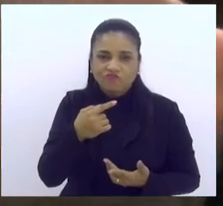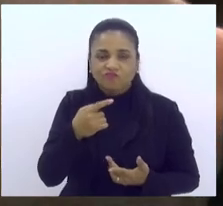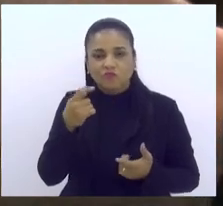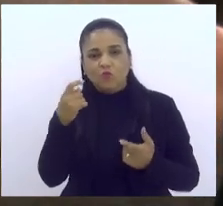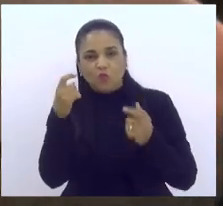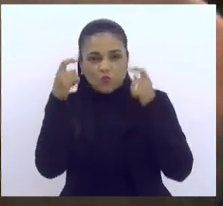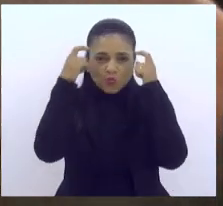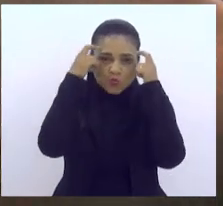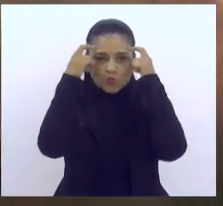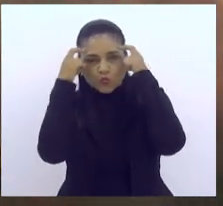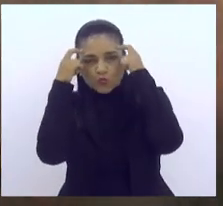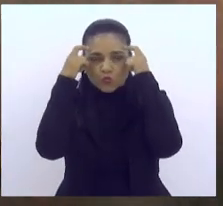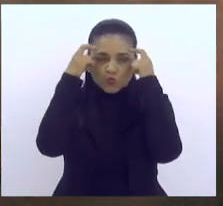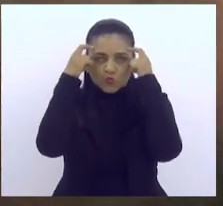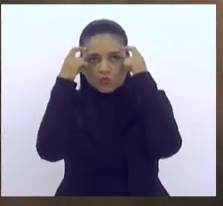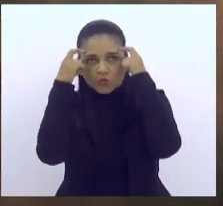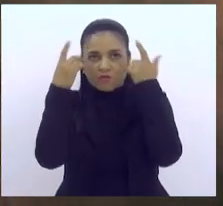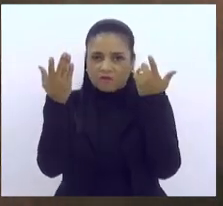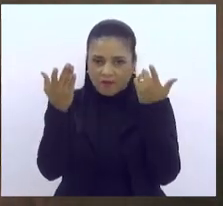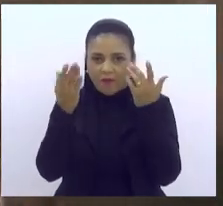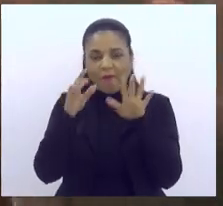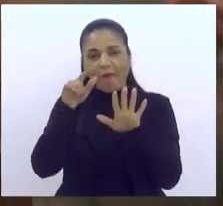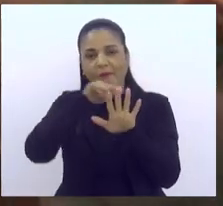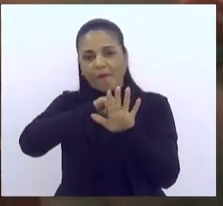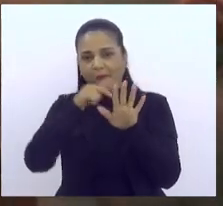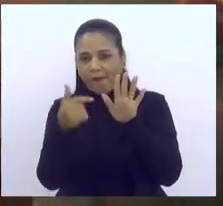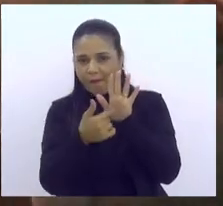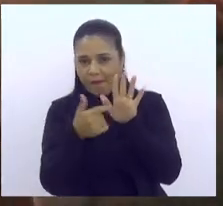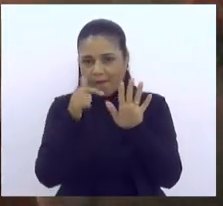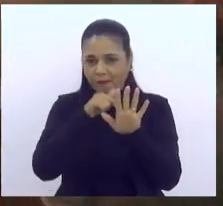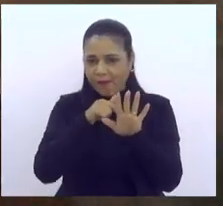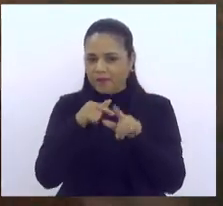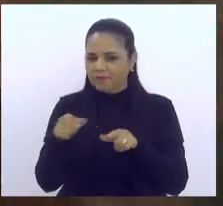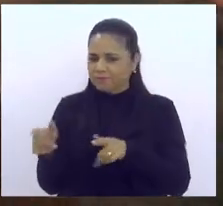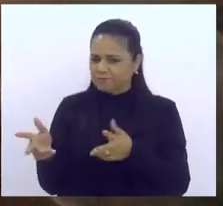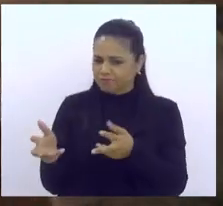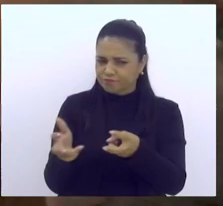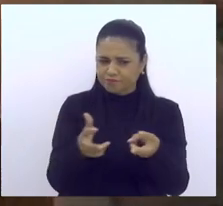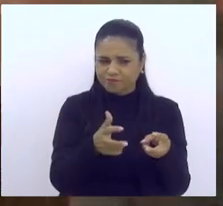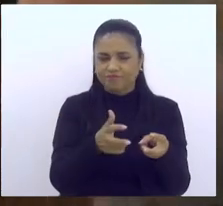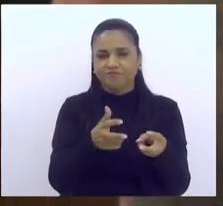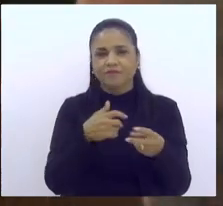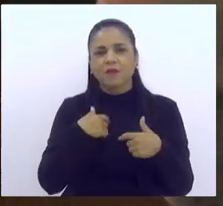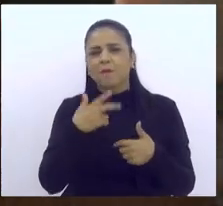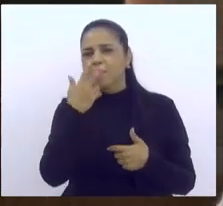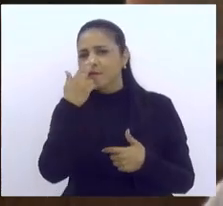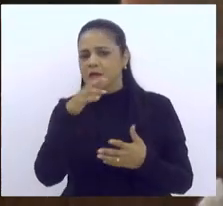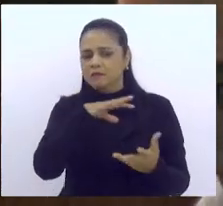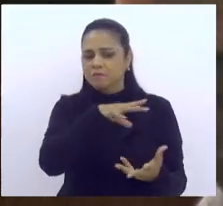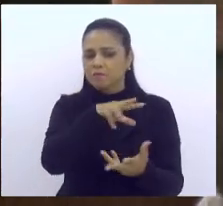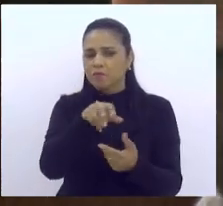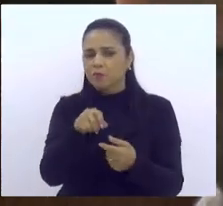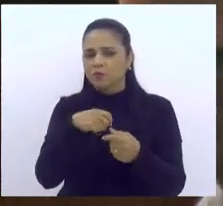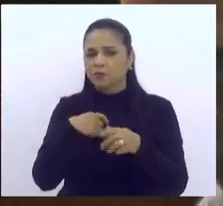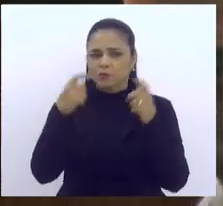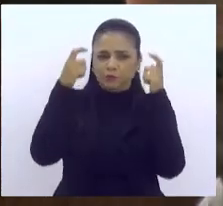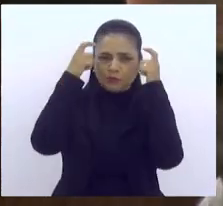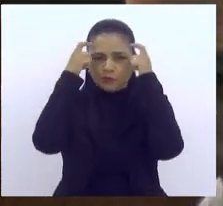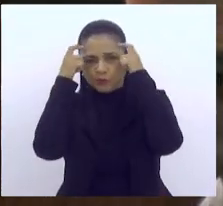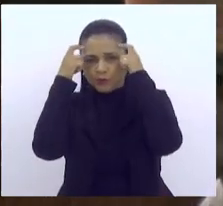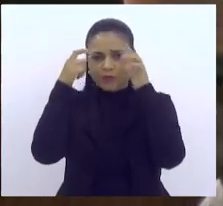ursinhos carinhosos, né? Porque muitos eu vejo aqui que estão vivendo no mundo dos ursinhos carinhosos, e de forma